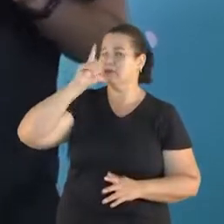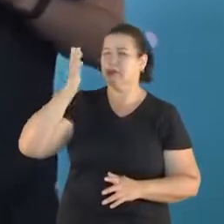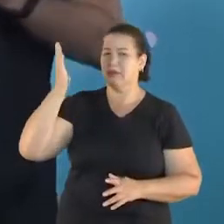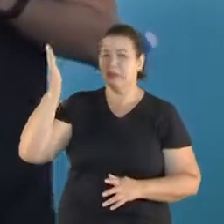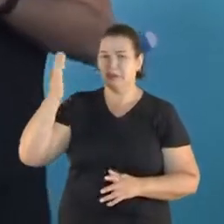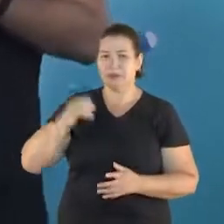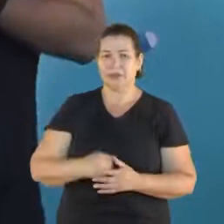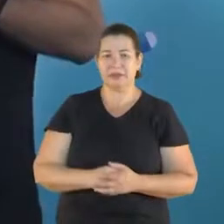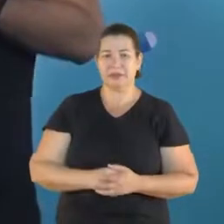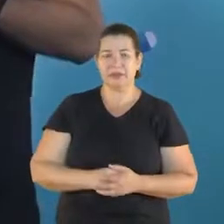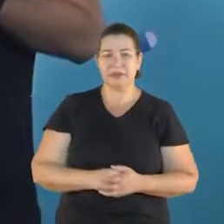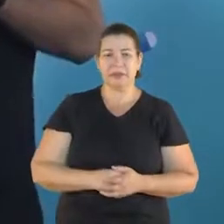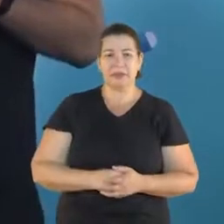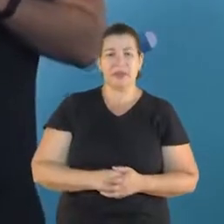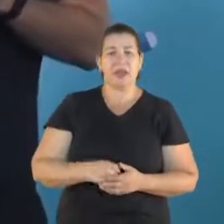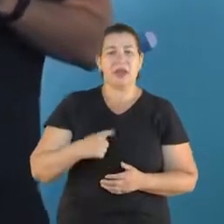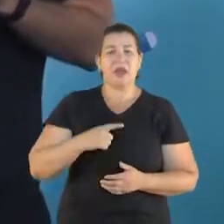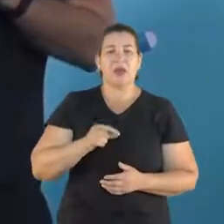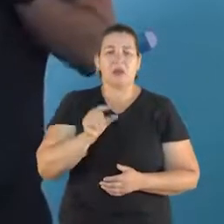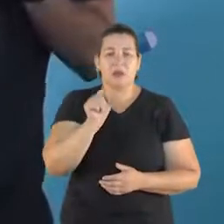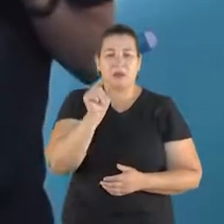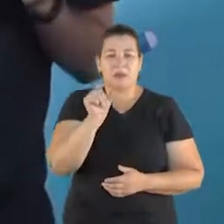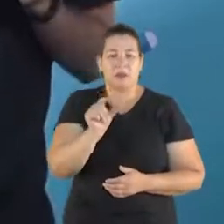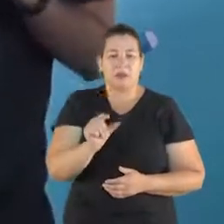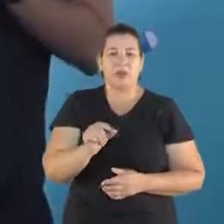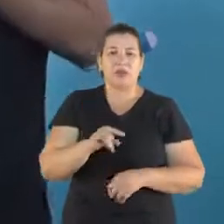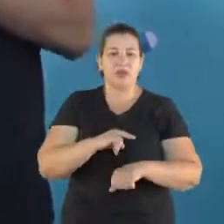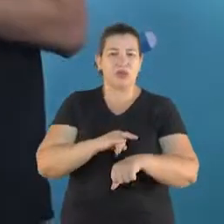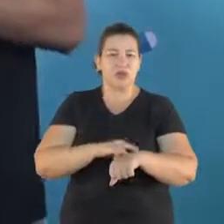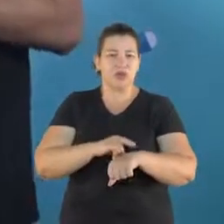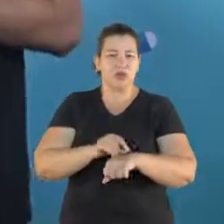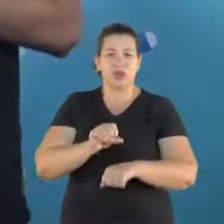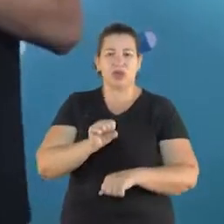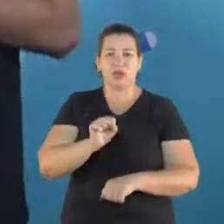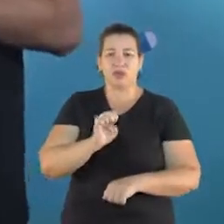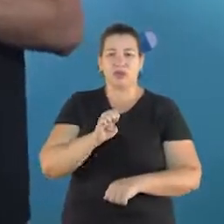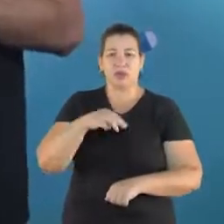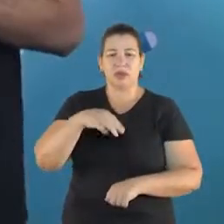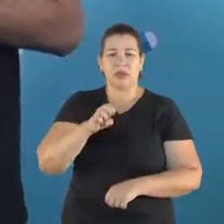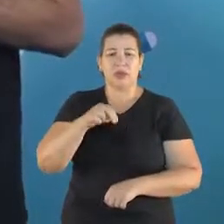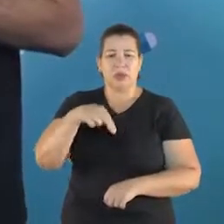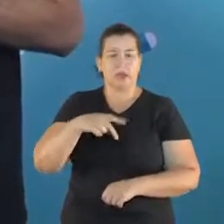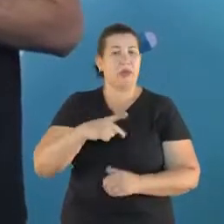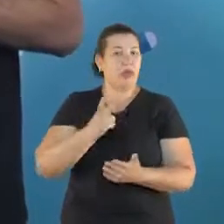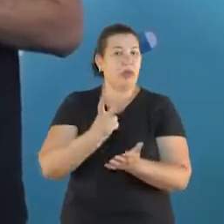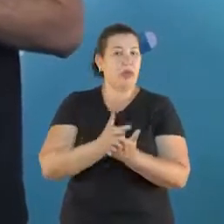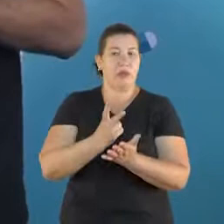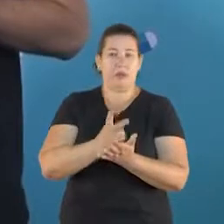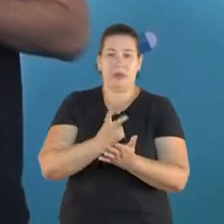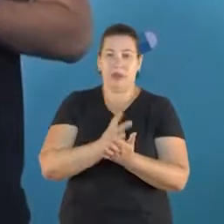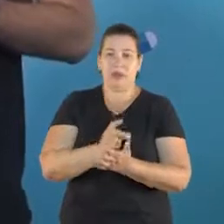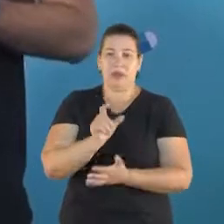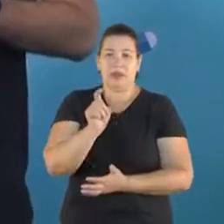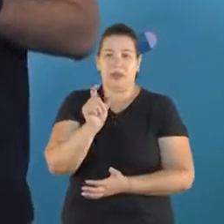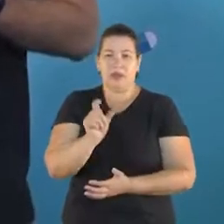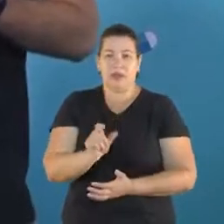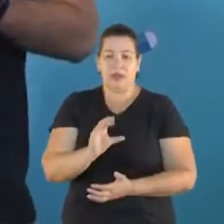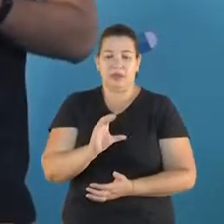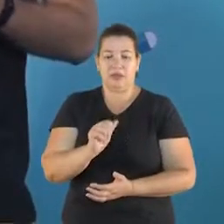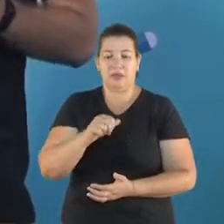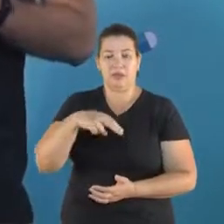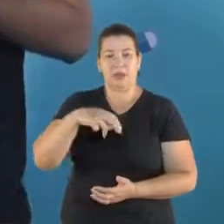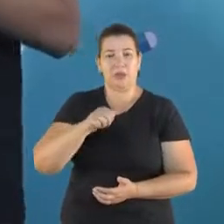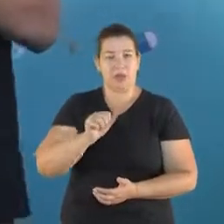É importante ressaltar que o canal pelo qual sai a urina e o sêmen é o mesmo, ou seja, é um órgão compartilhado